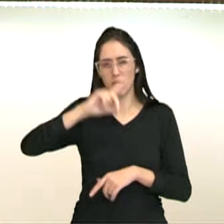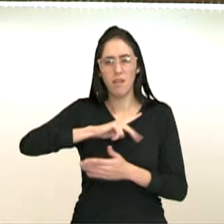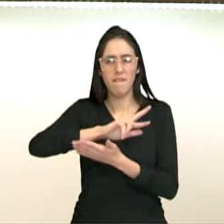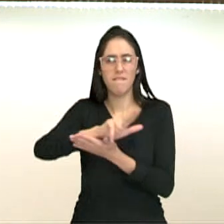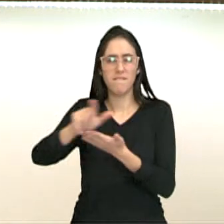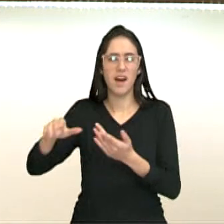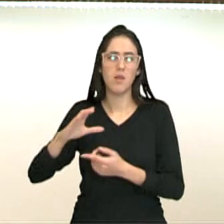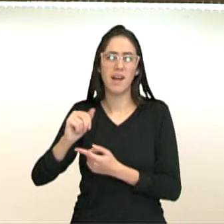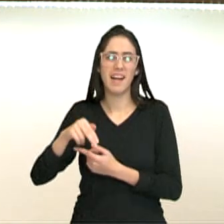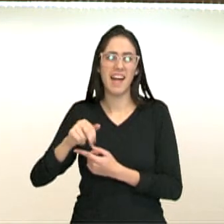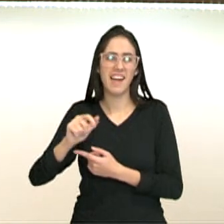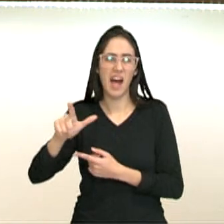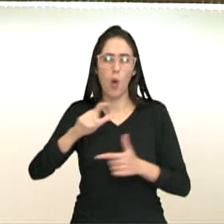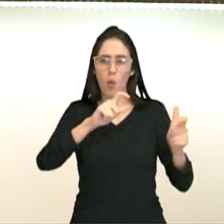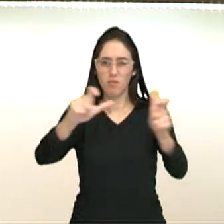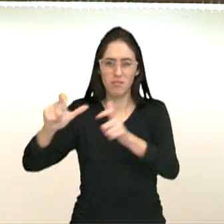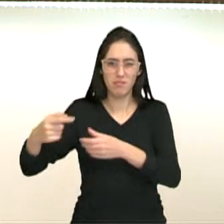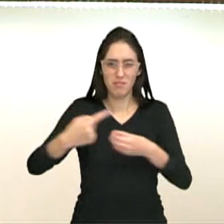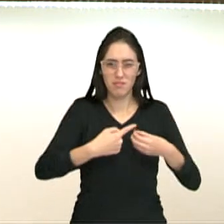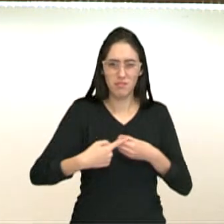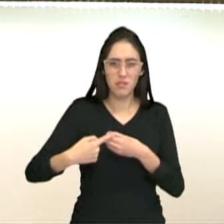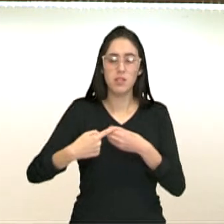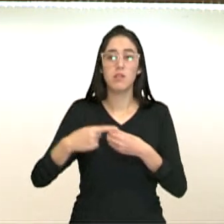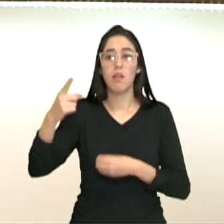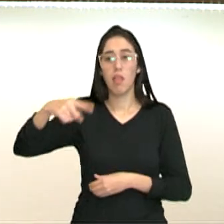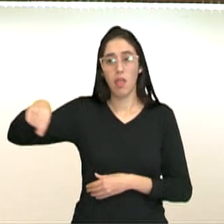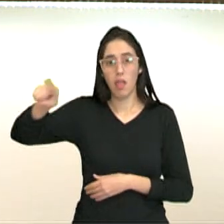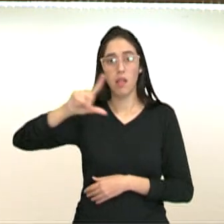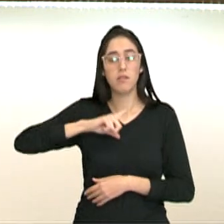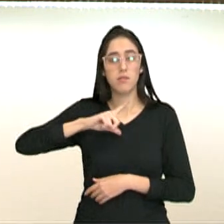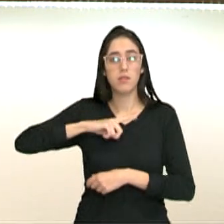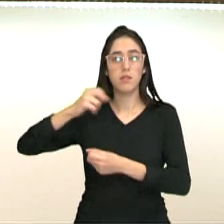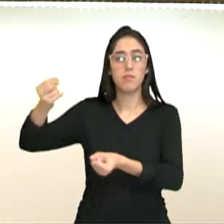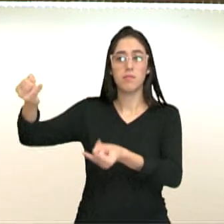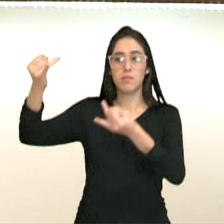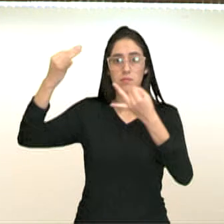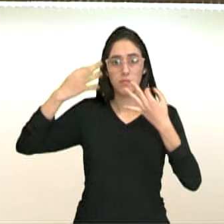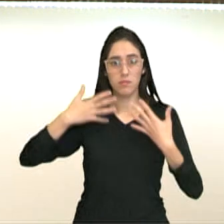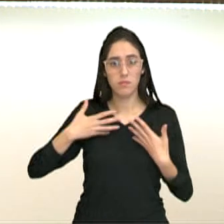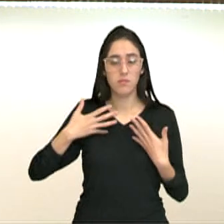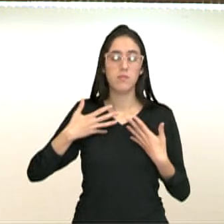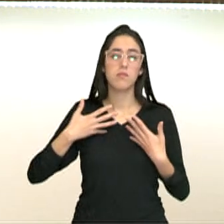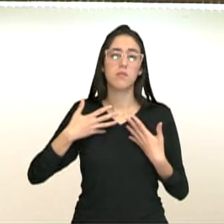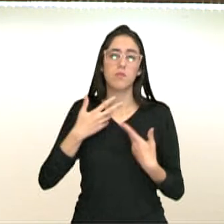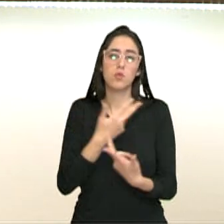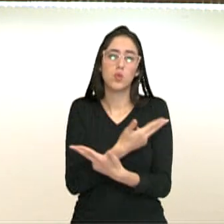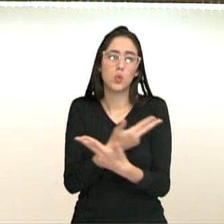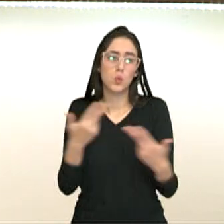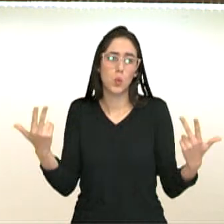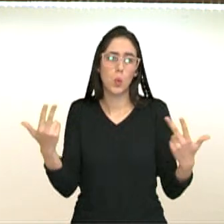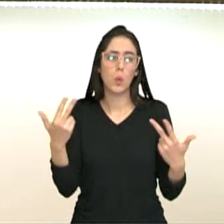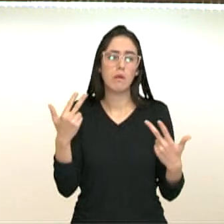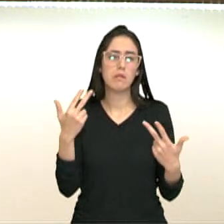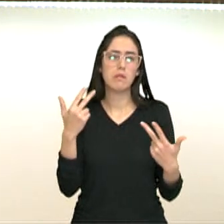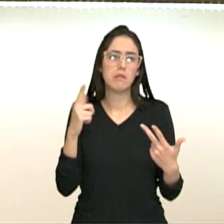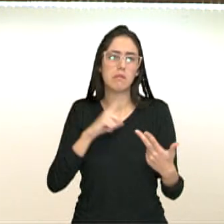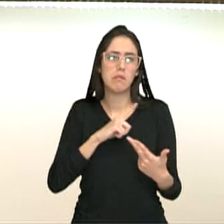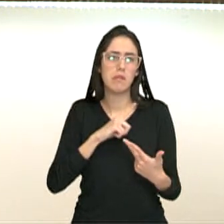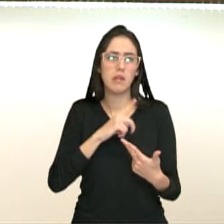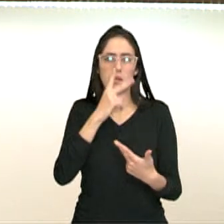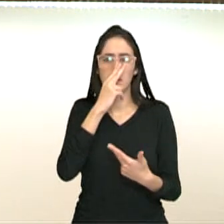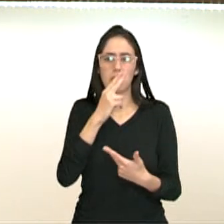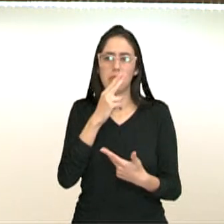canais locais. Então, eles trabalham com ideias, né? Reforçam muitas vezes estereótipos, trabalham com